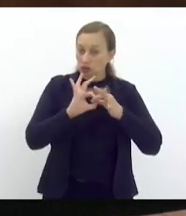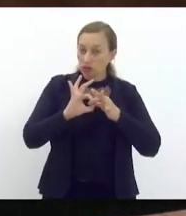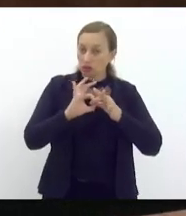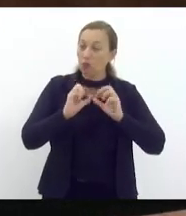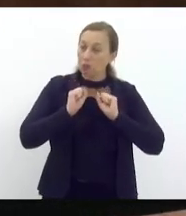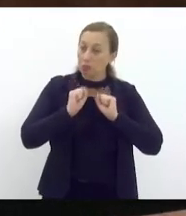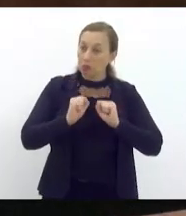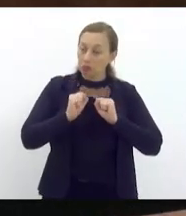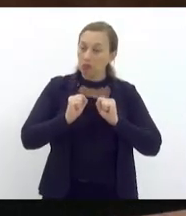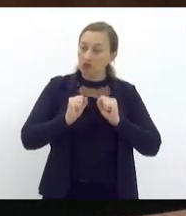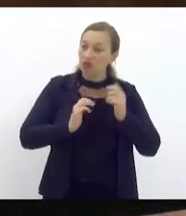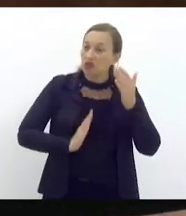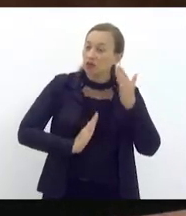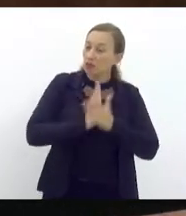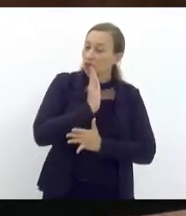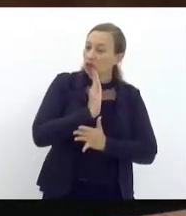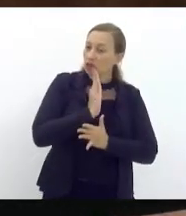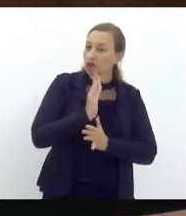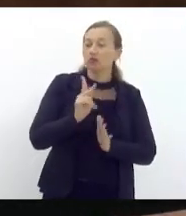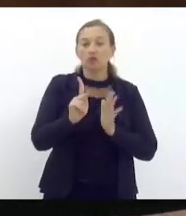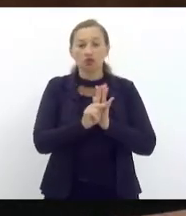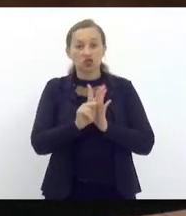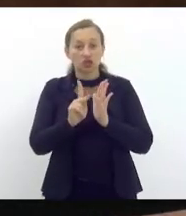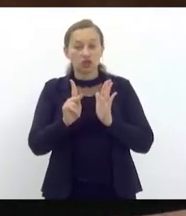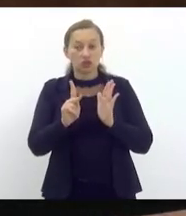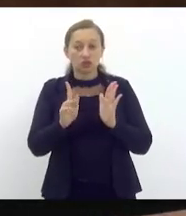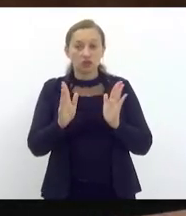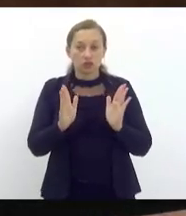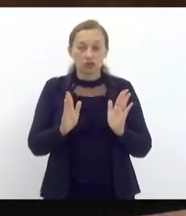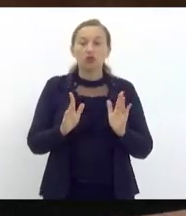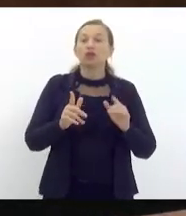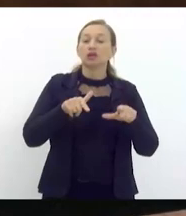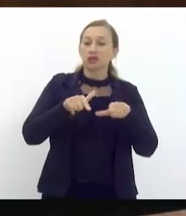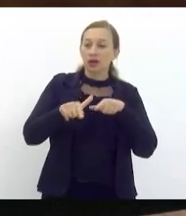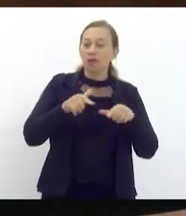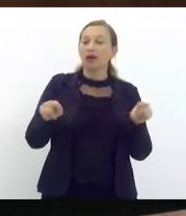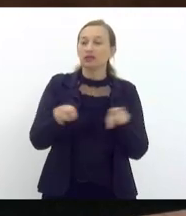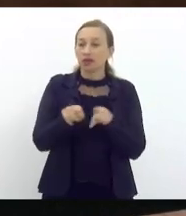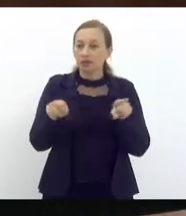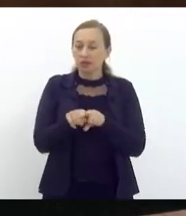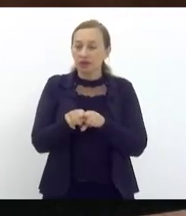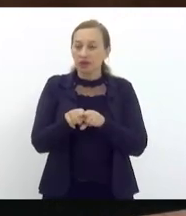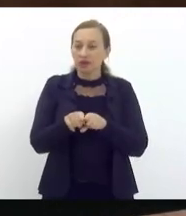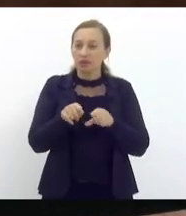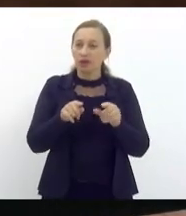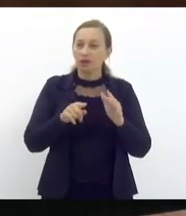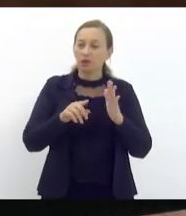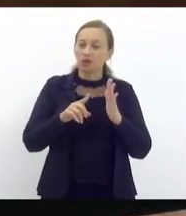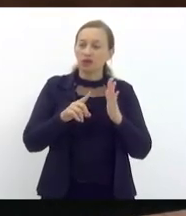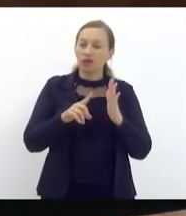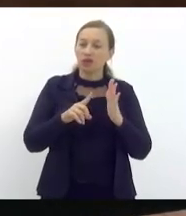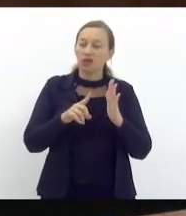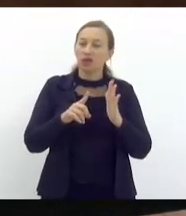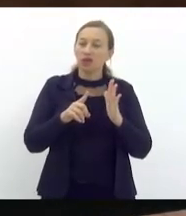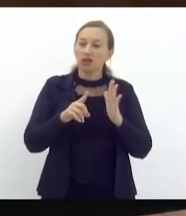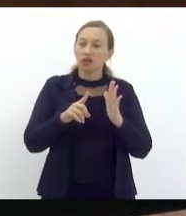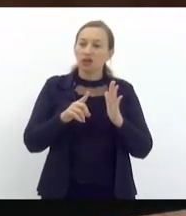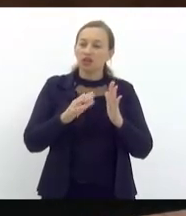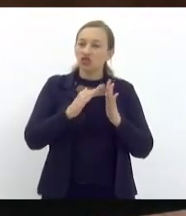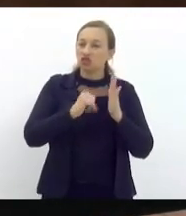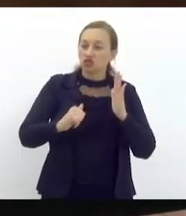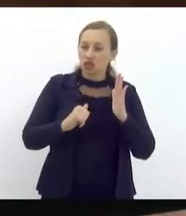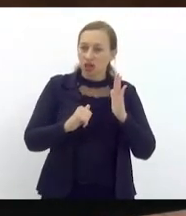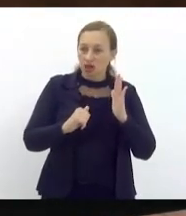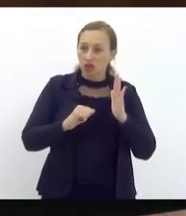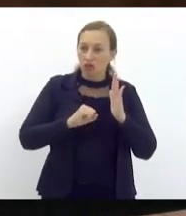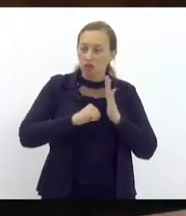fazer a aprovação do projeto aqui que a gente trabalha também para poder vetar para poder derrubar o